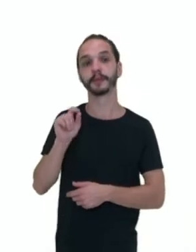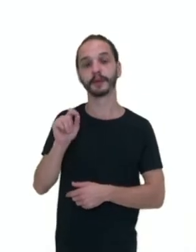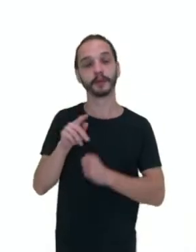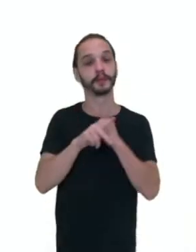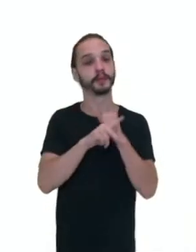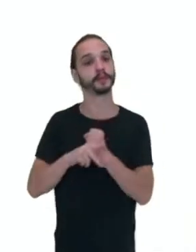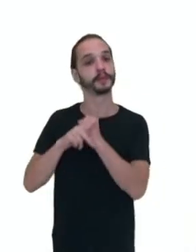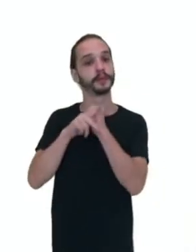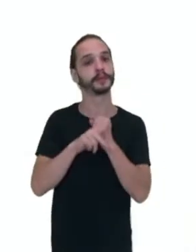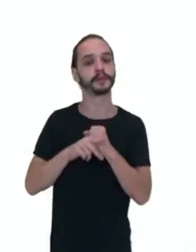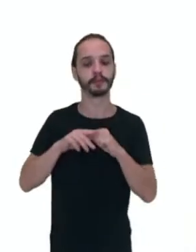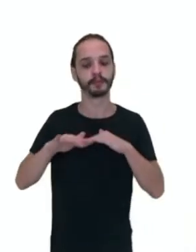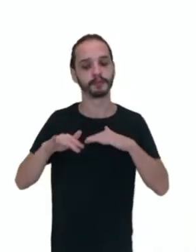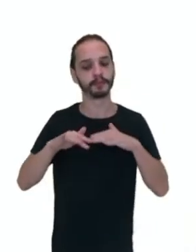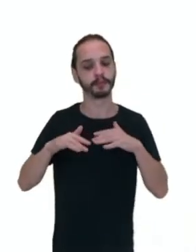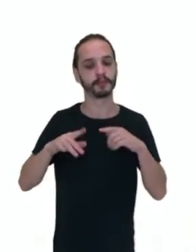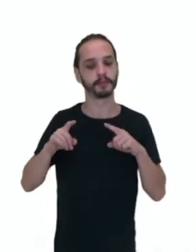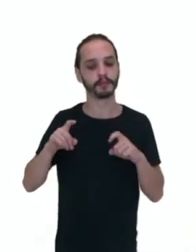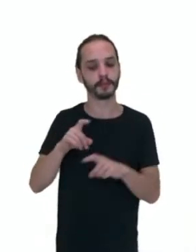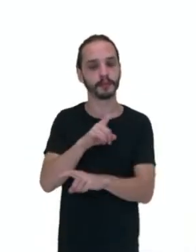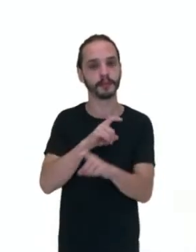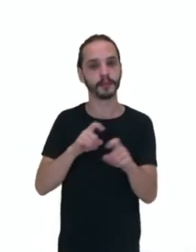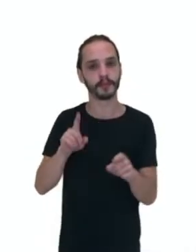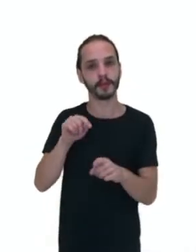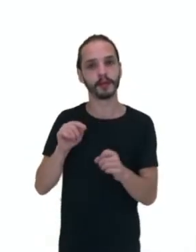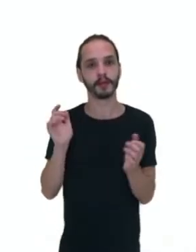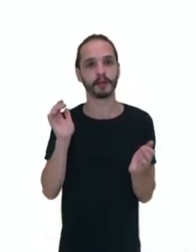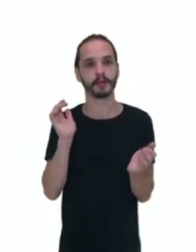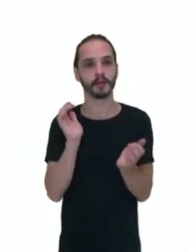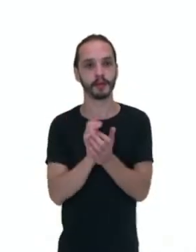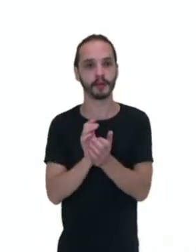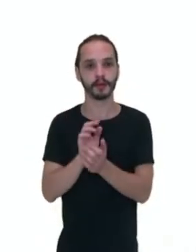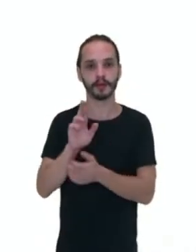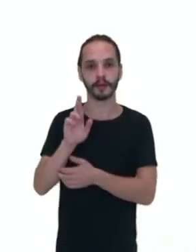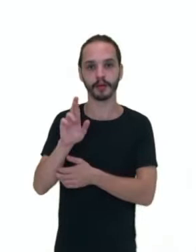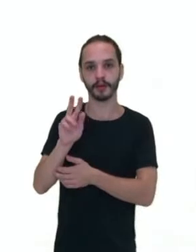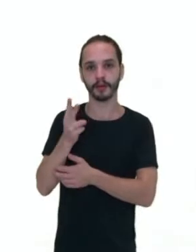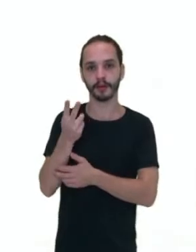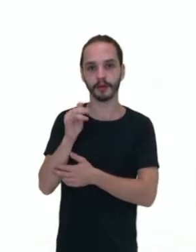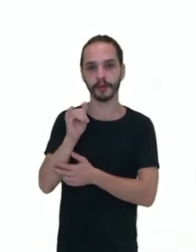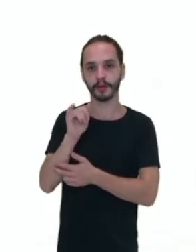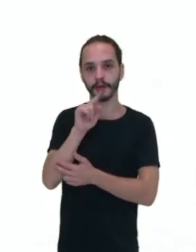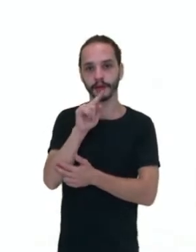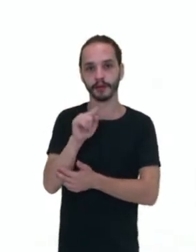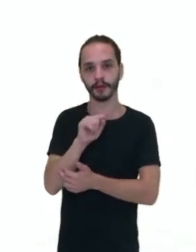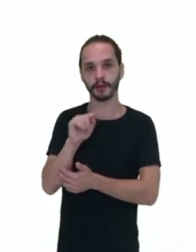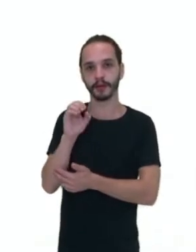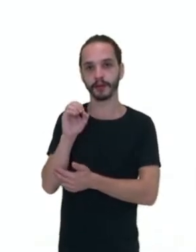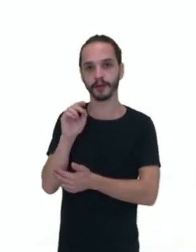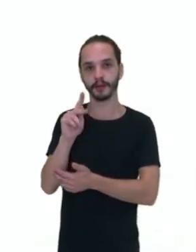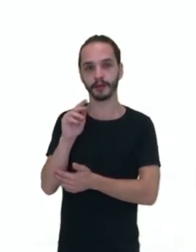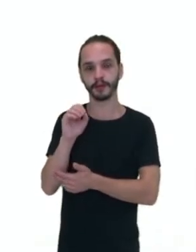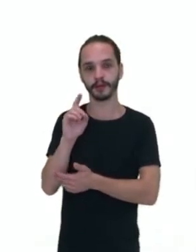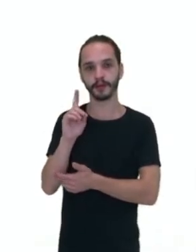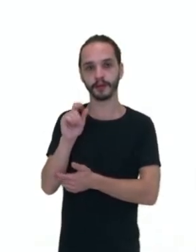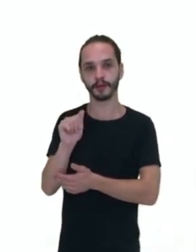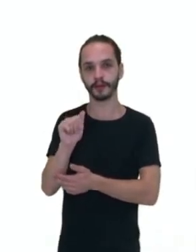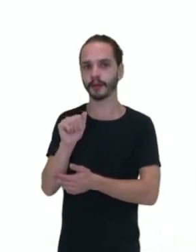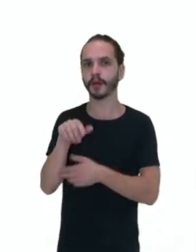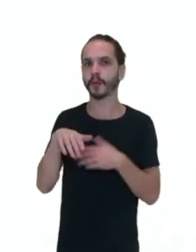locomovem através de expansões citoplasmáticas pertencem ao grupo Rhizópoda. E que nome que é dado para